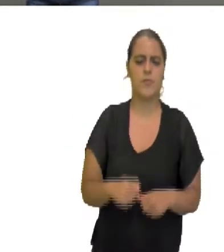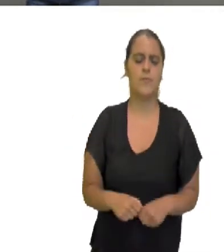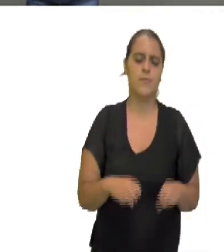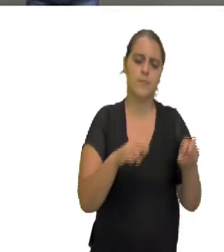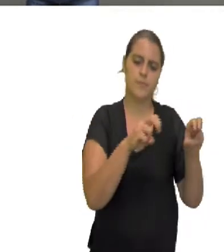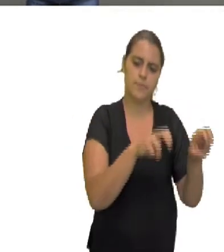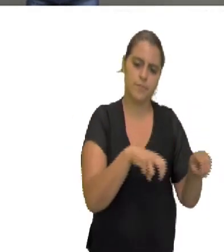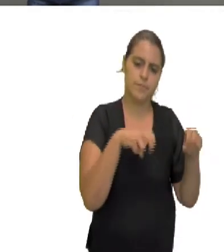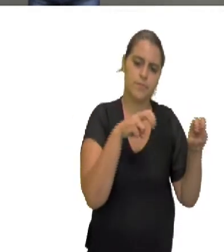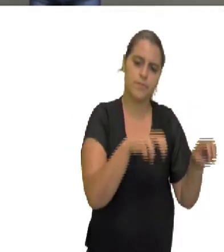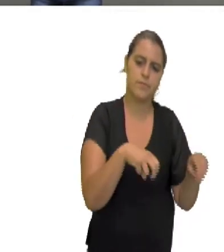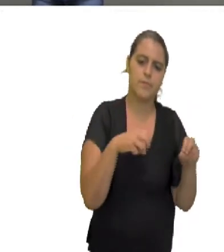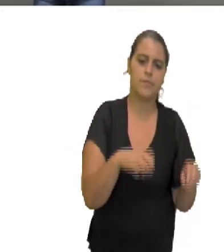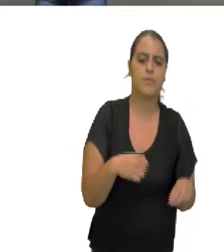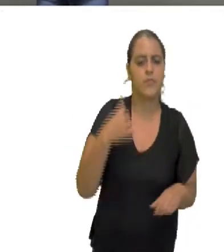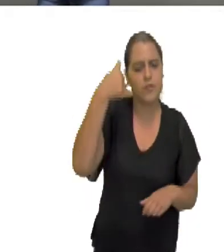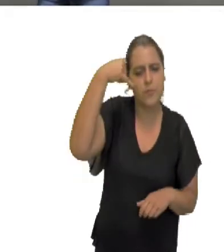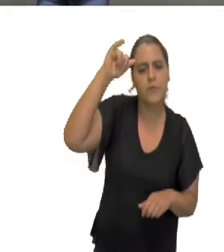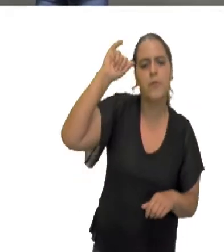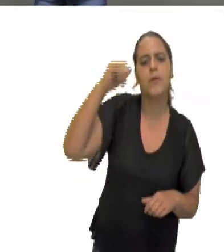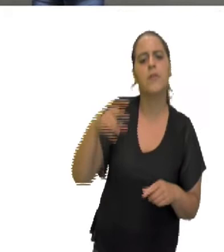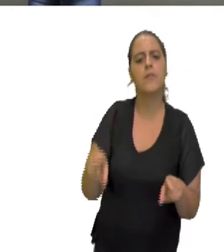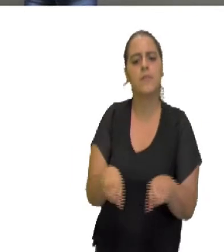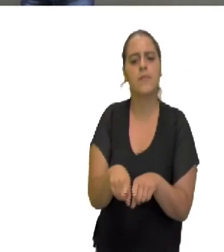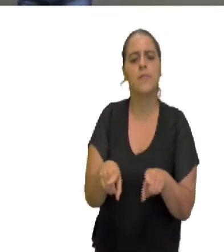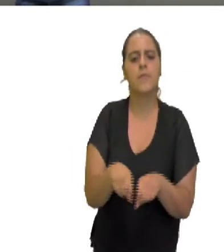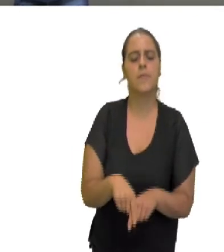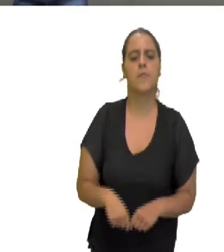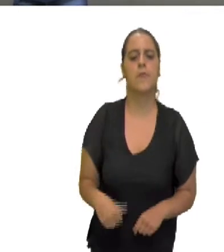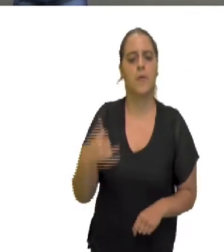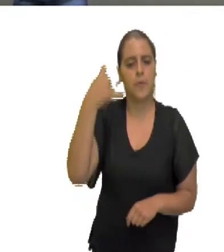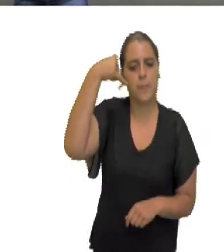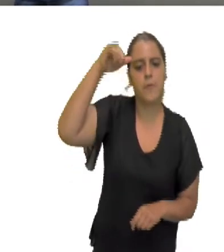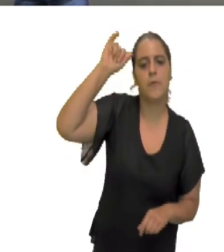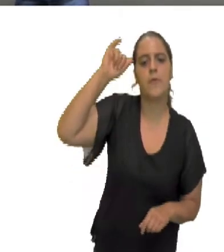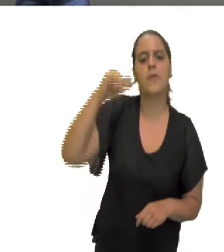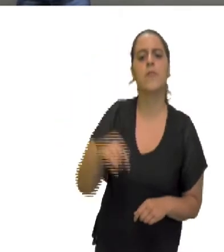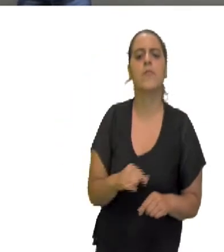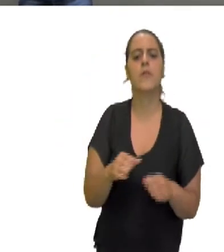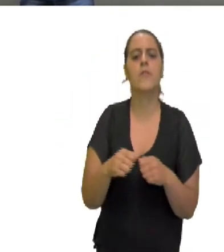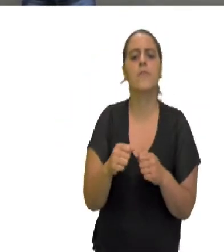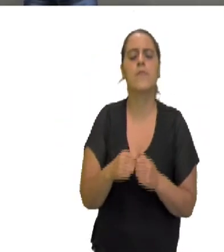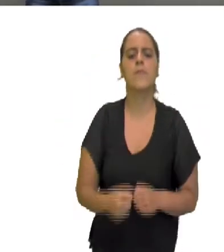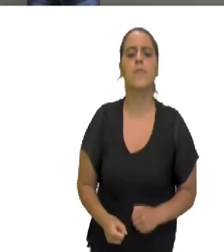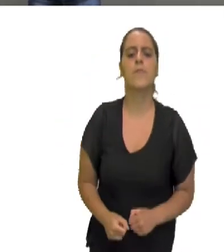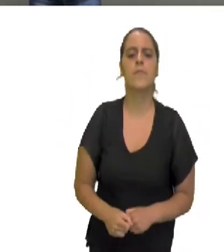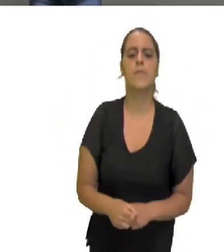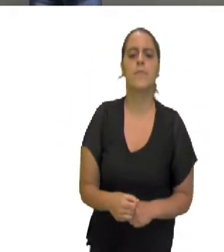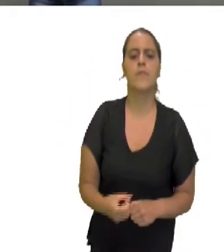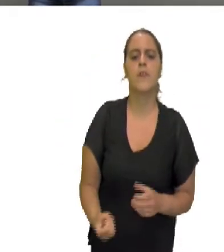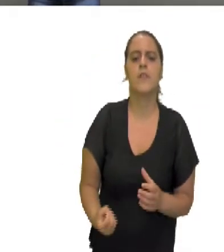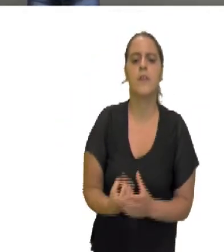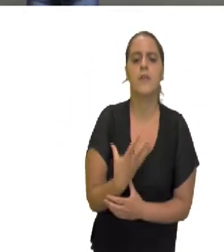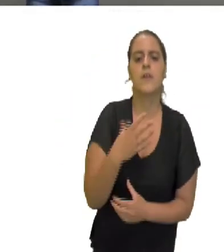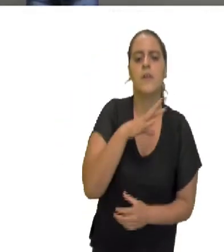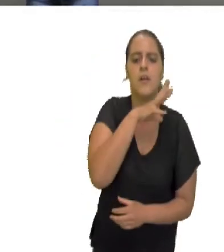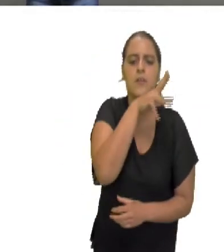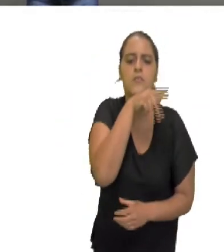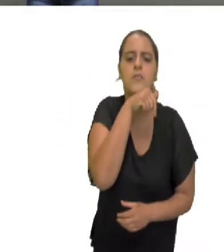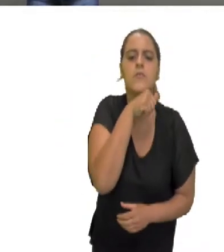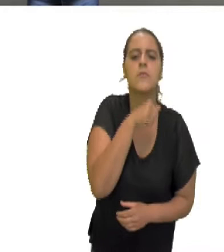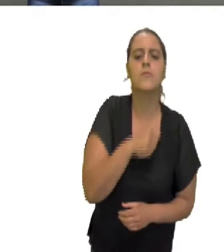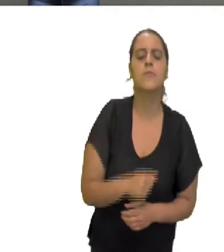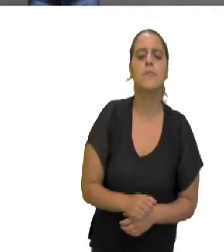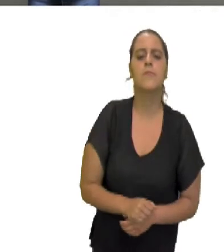de agricultores e de pecuaristas. O pecuarista, o que ele faz? Ele cria os